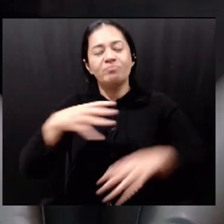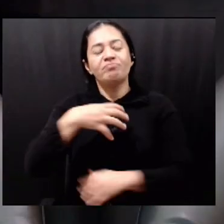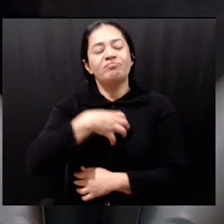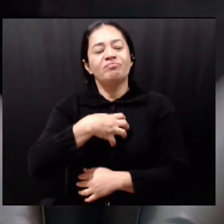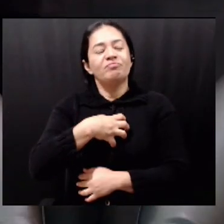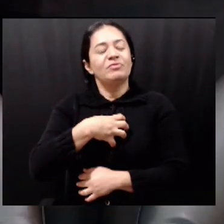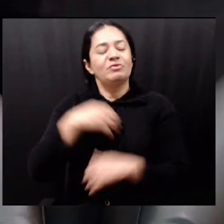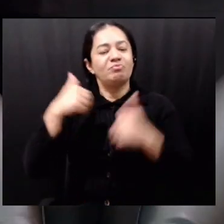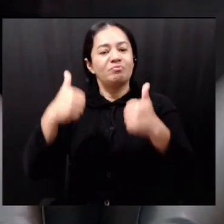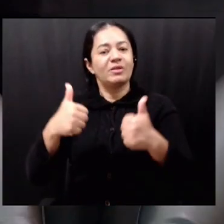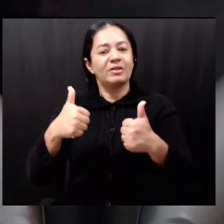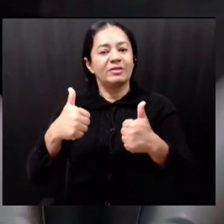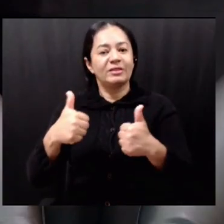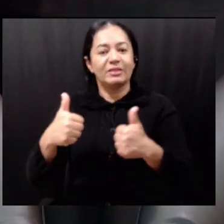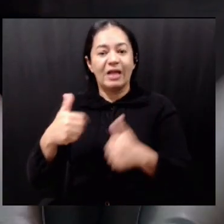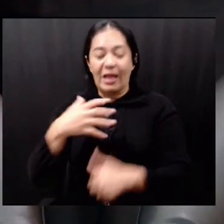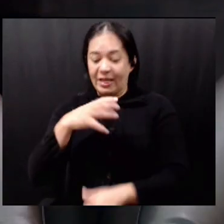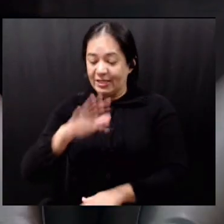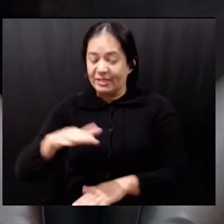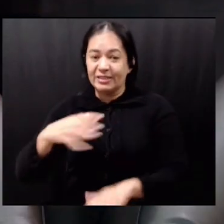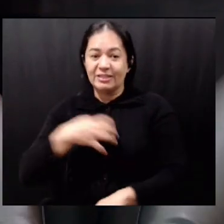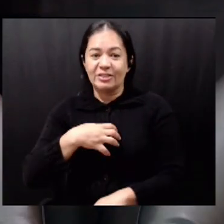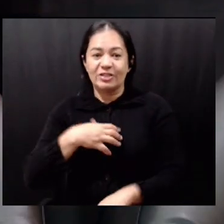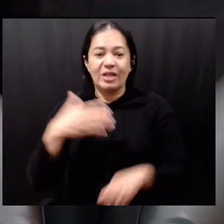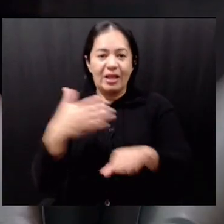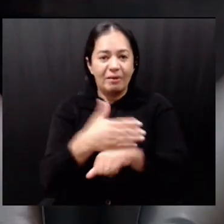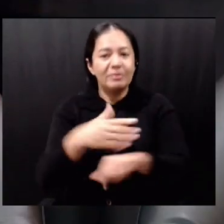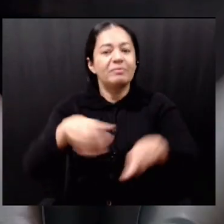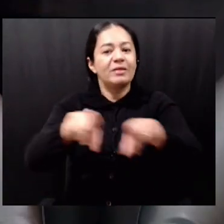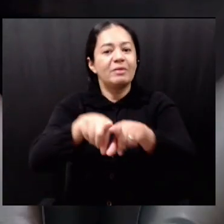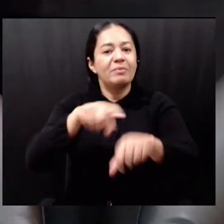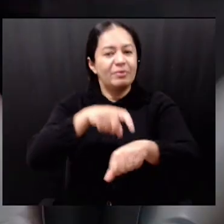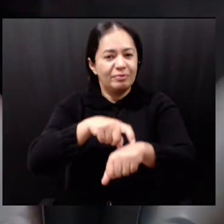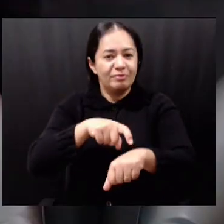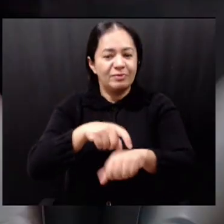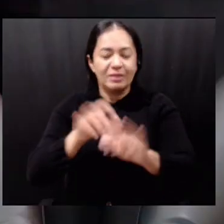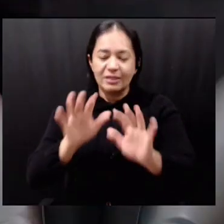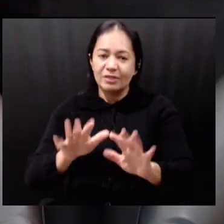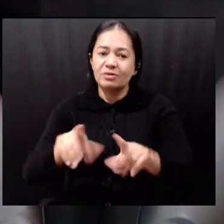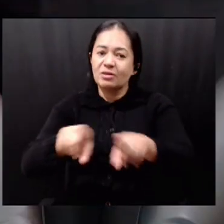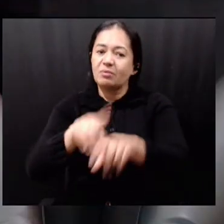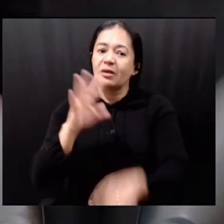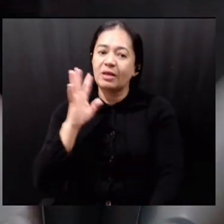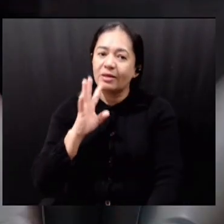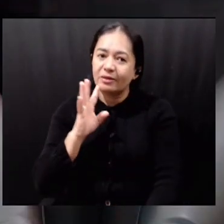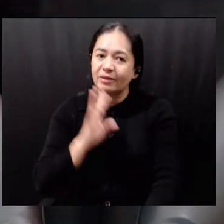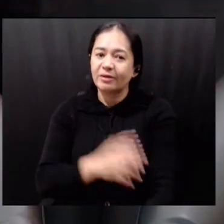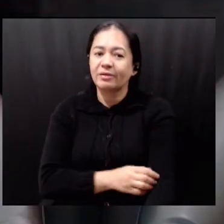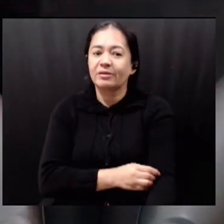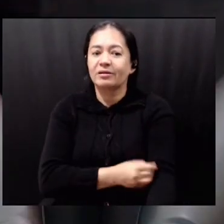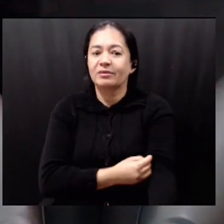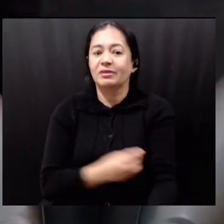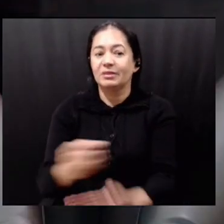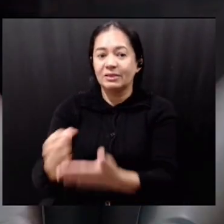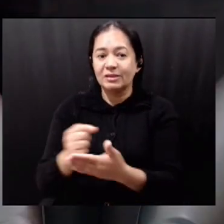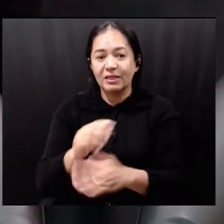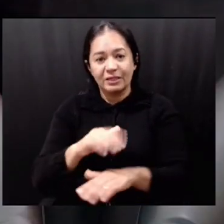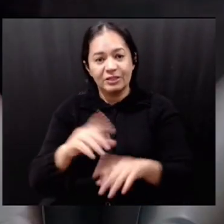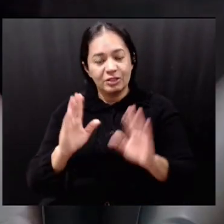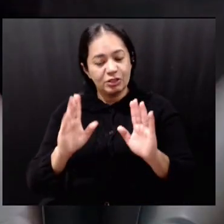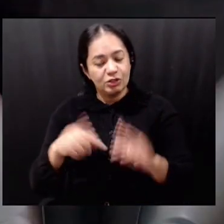ela também faz parte desse momento. Então isso também é muito legal, trazer a criança para a rotina do que a gente já tá fazendo no dia a dia. Sim.